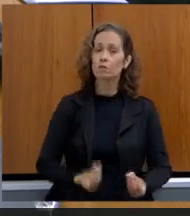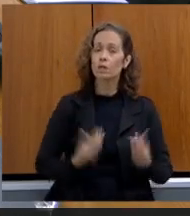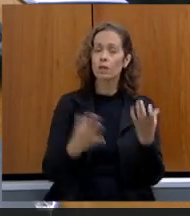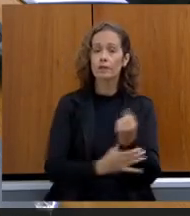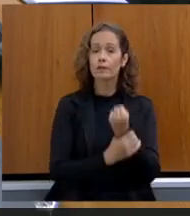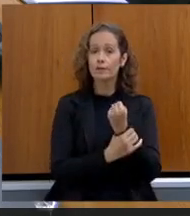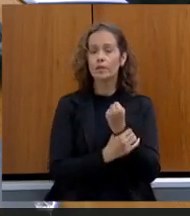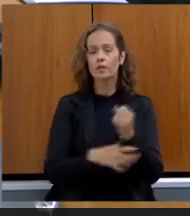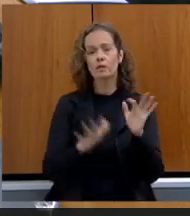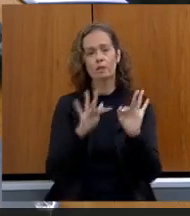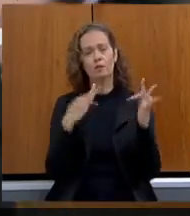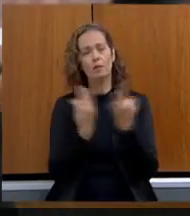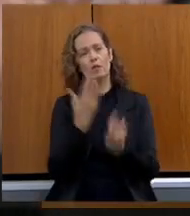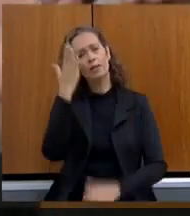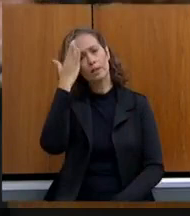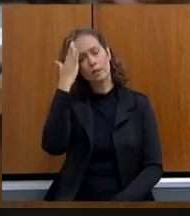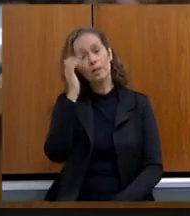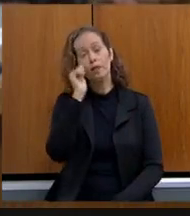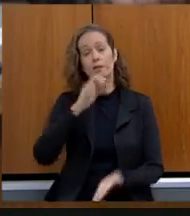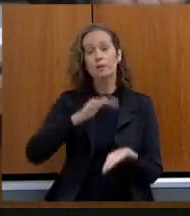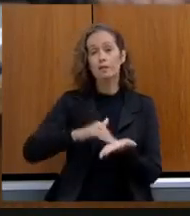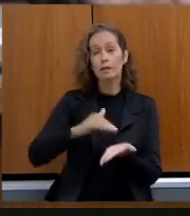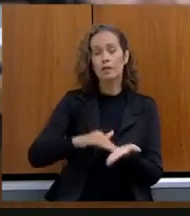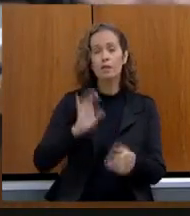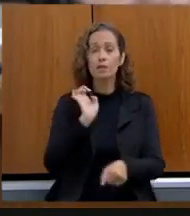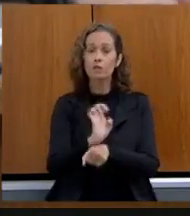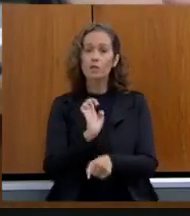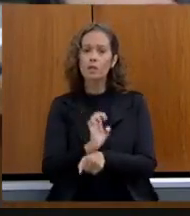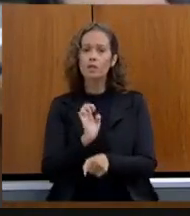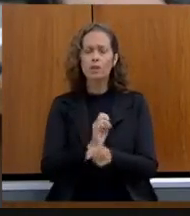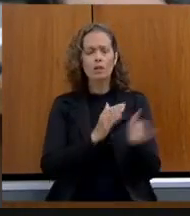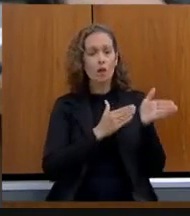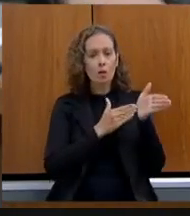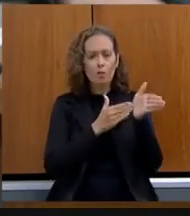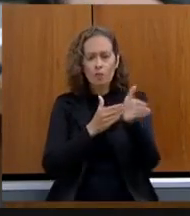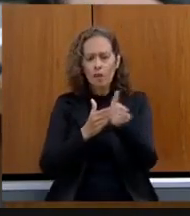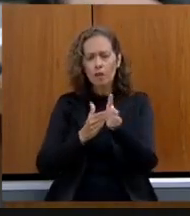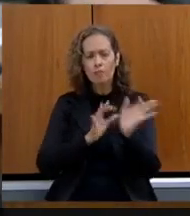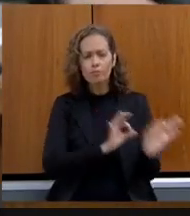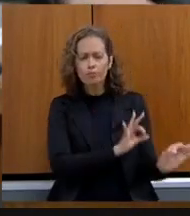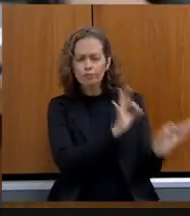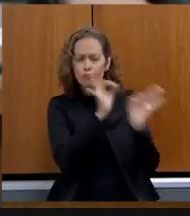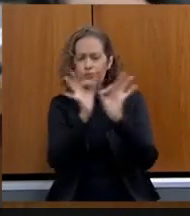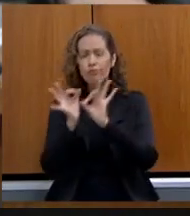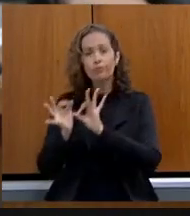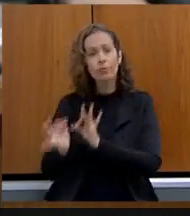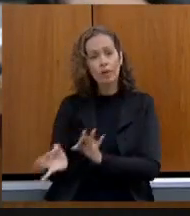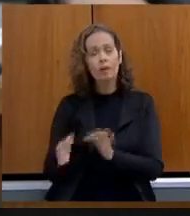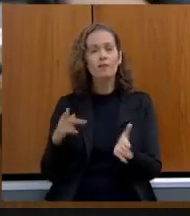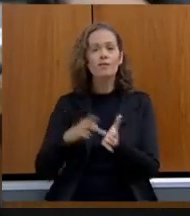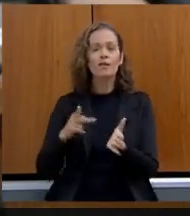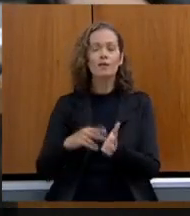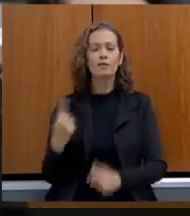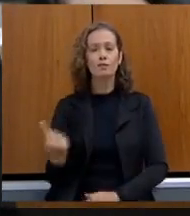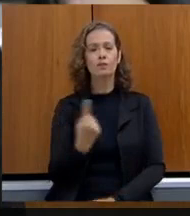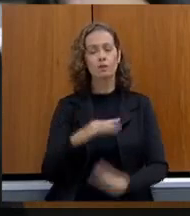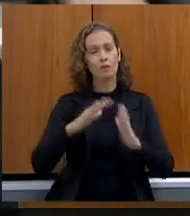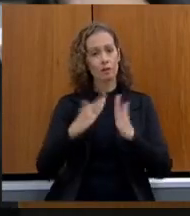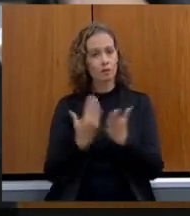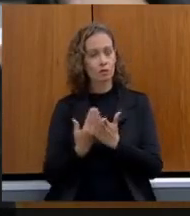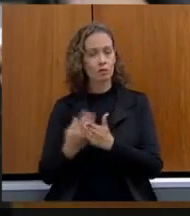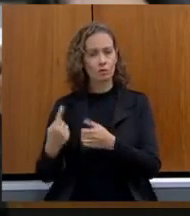às famílias e também que a secretária de estado venha a companhia a realidade de cada estado né gente de cada escola e de cada